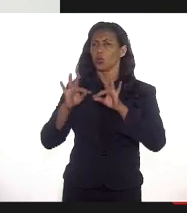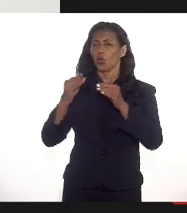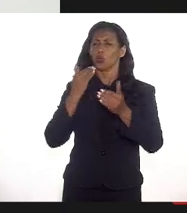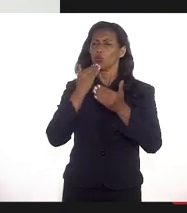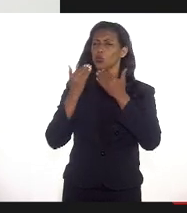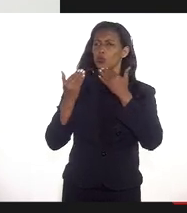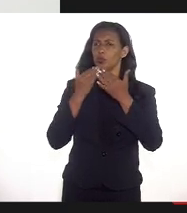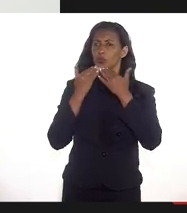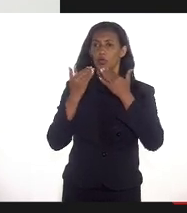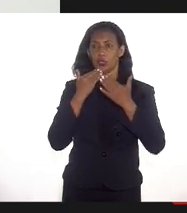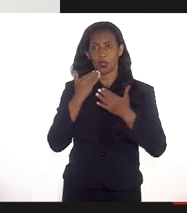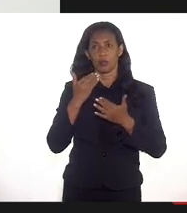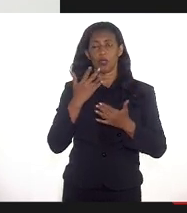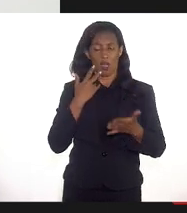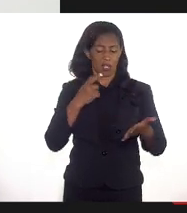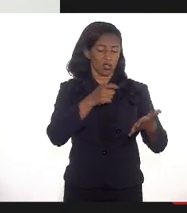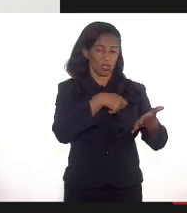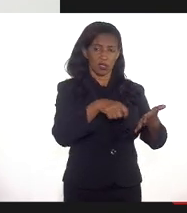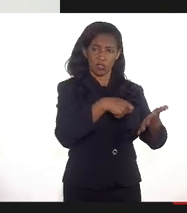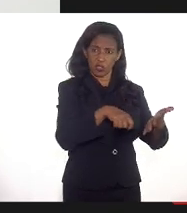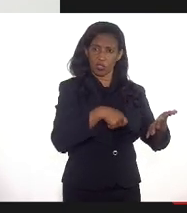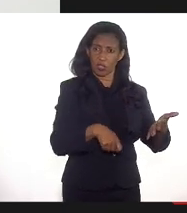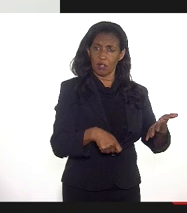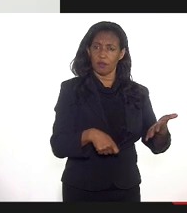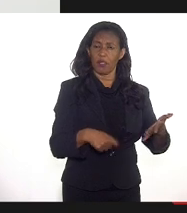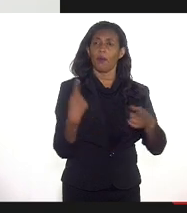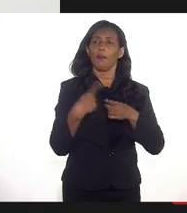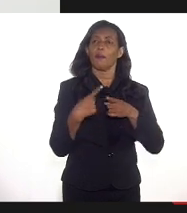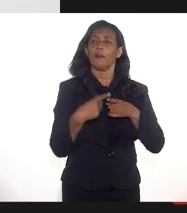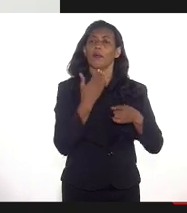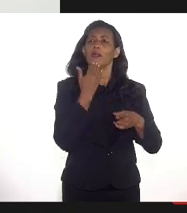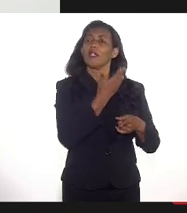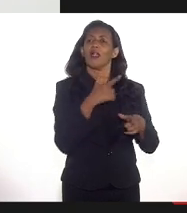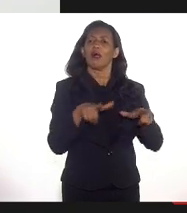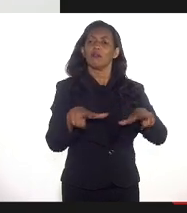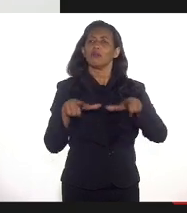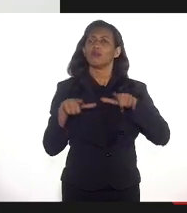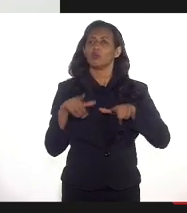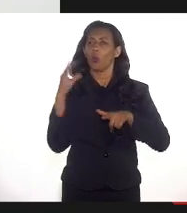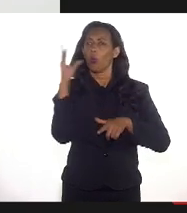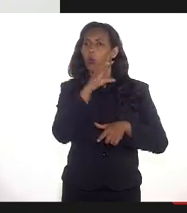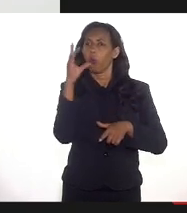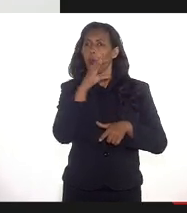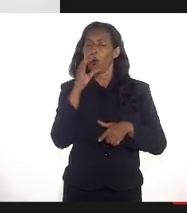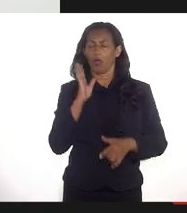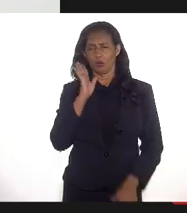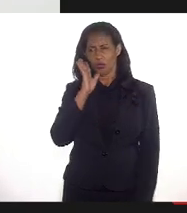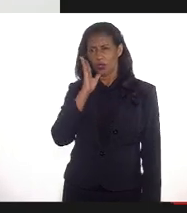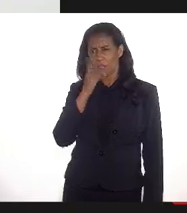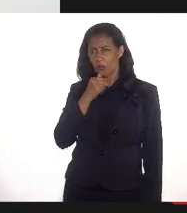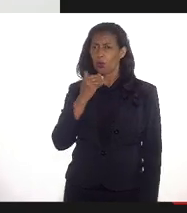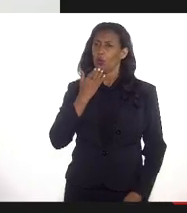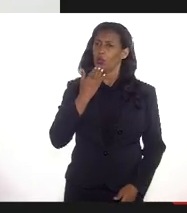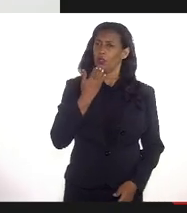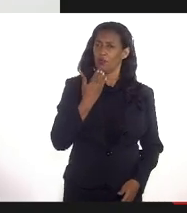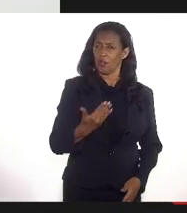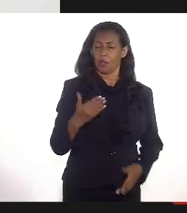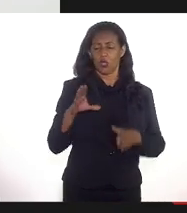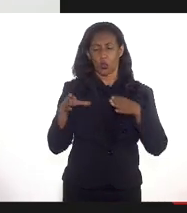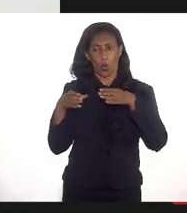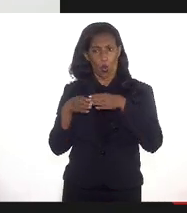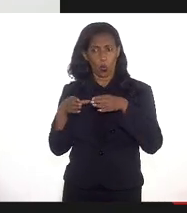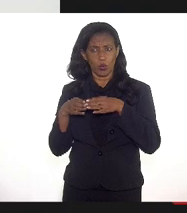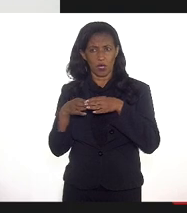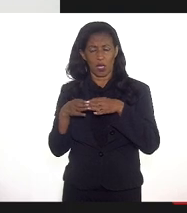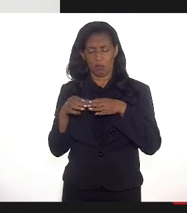acesso ao ensino superior, mas eles justificavam para que eles tinham a necessidade, e a gente Demorou um pouquinho, porque a gente teve que pedir autorização ao Conselho, mas assim que